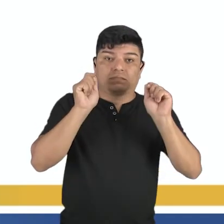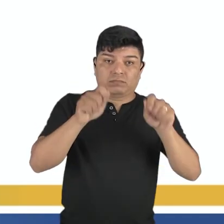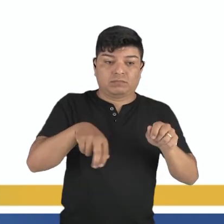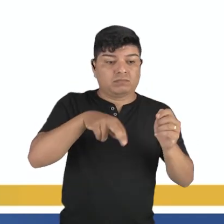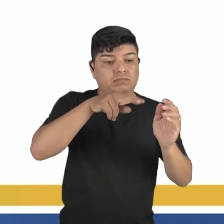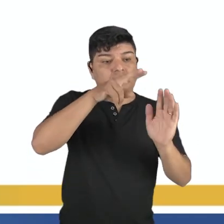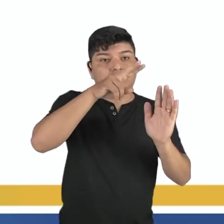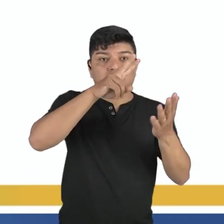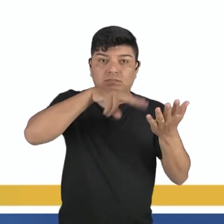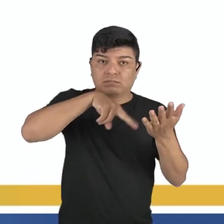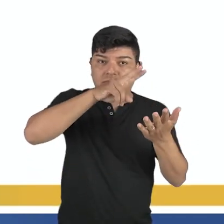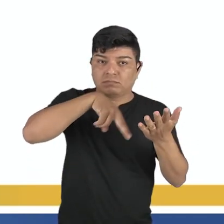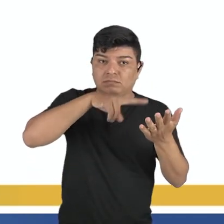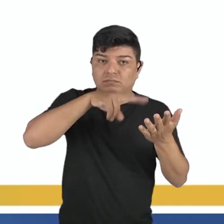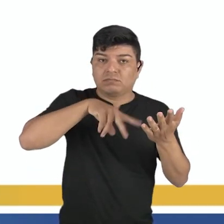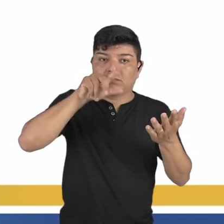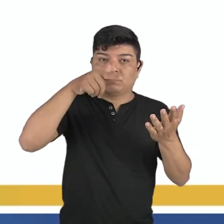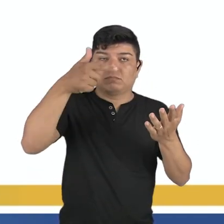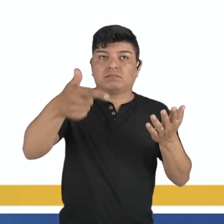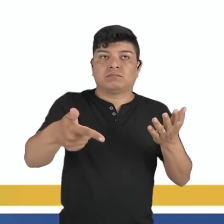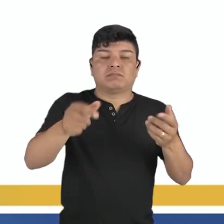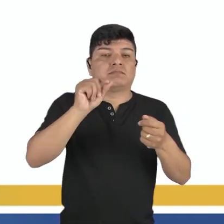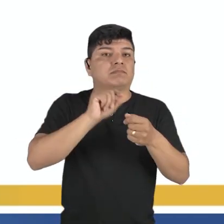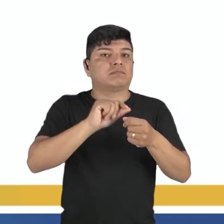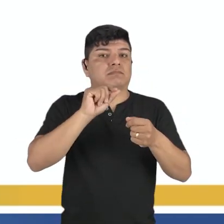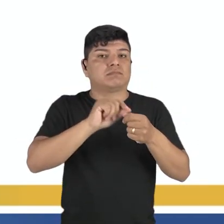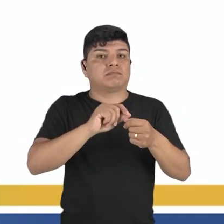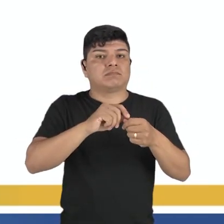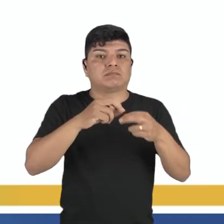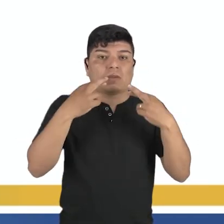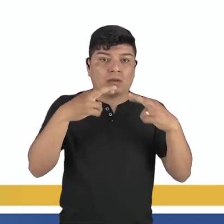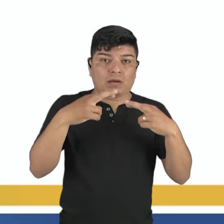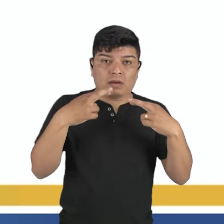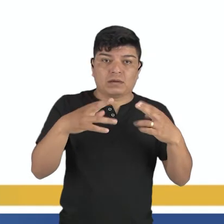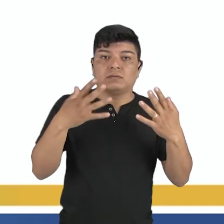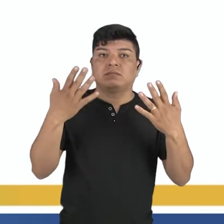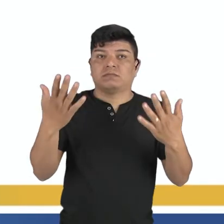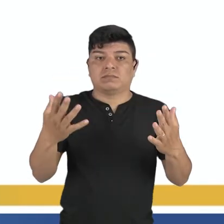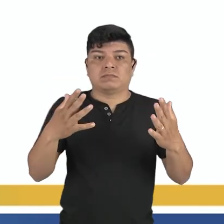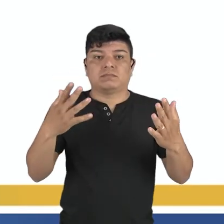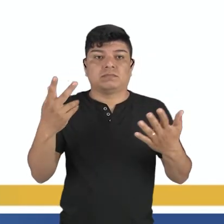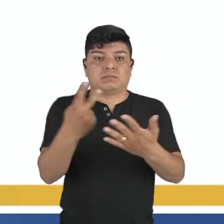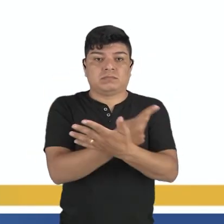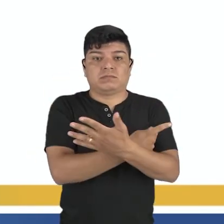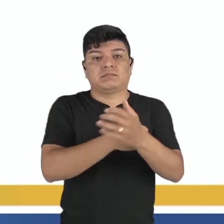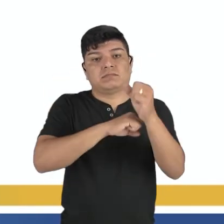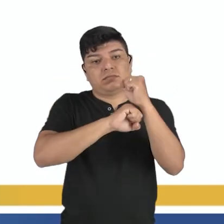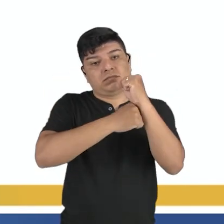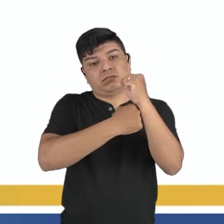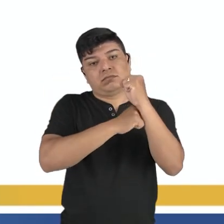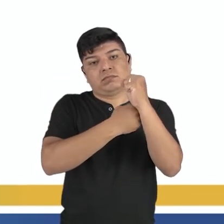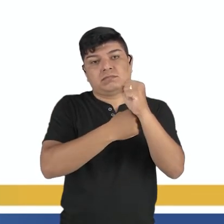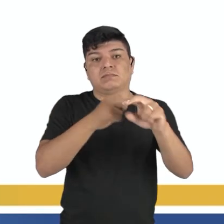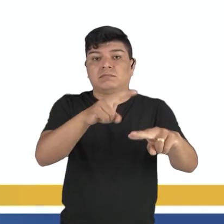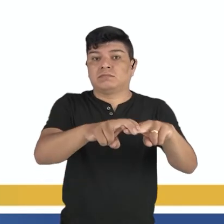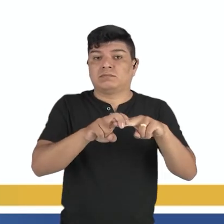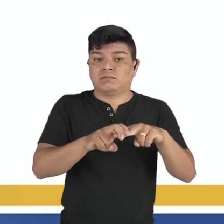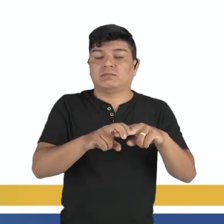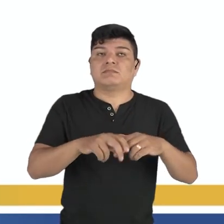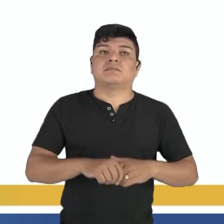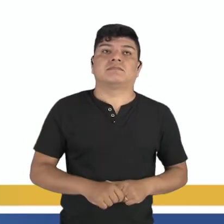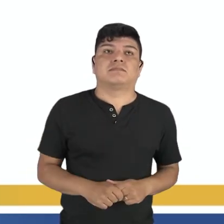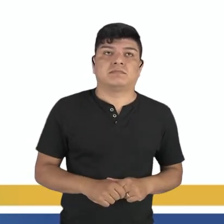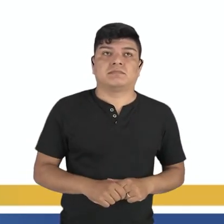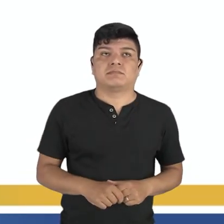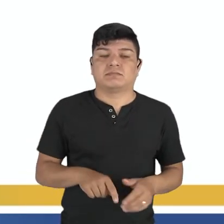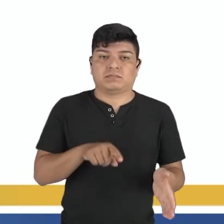aí, visualizar, e aí eles estão fazendo as suas reivindicações e aconteceu o bloqueio por conta disso, beleza? Mas vamos